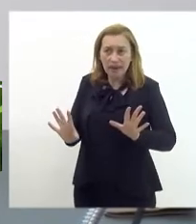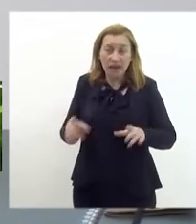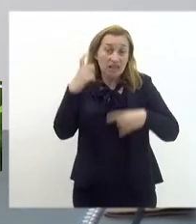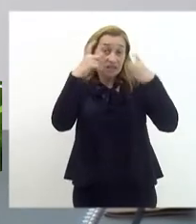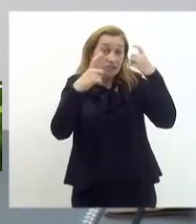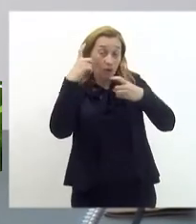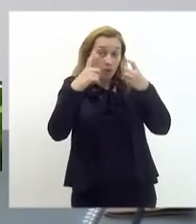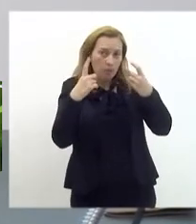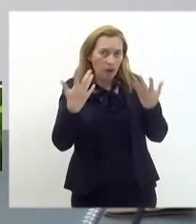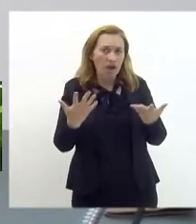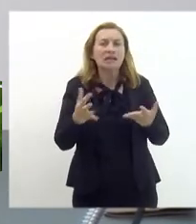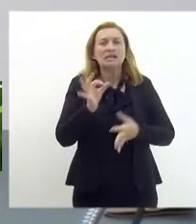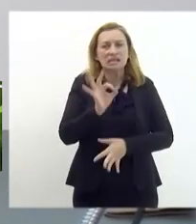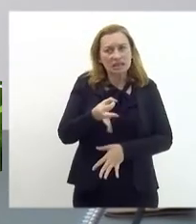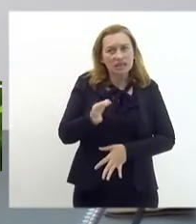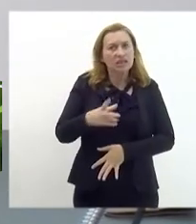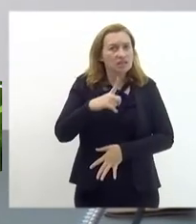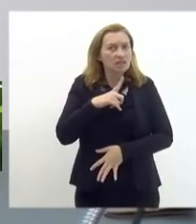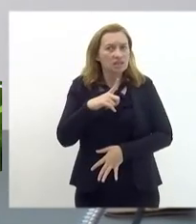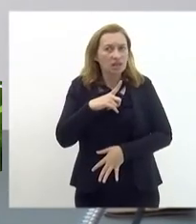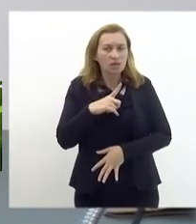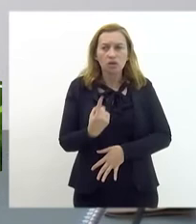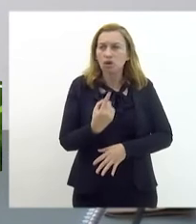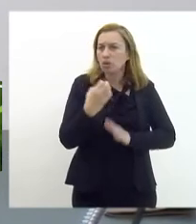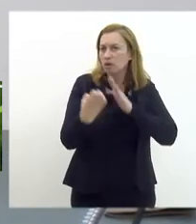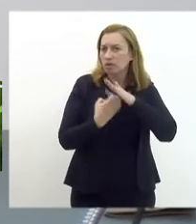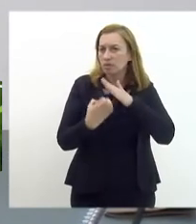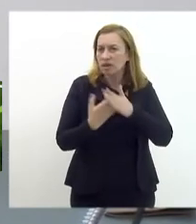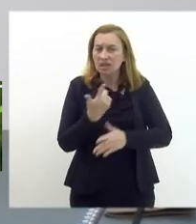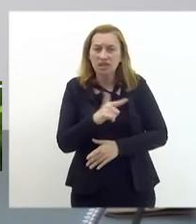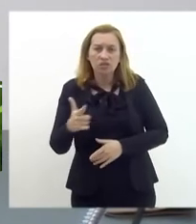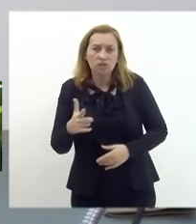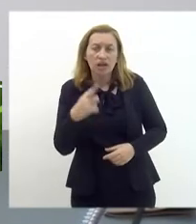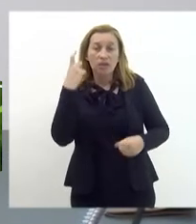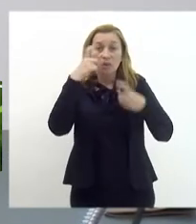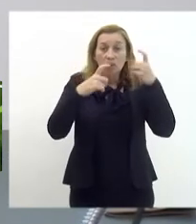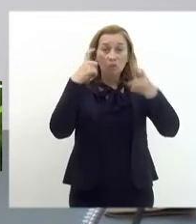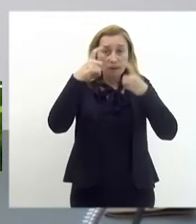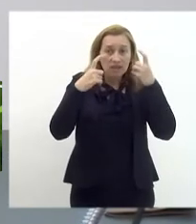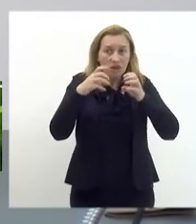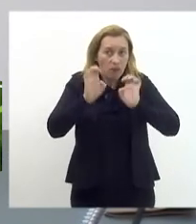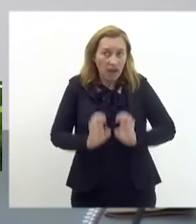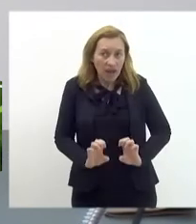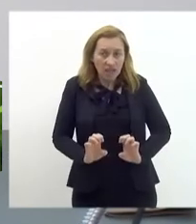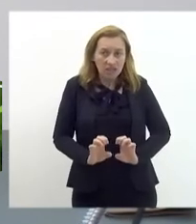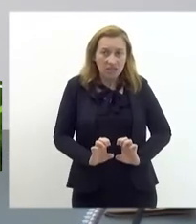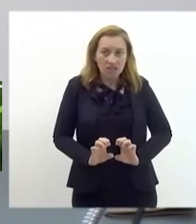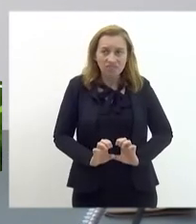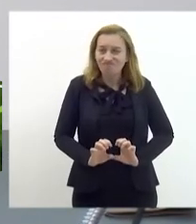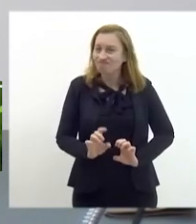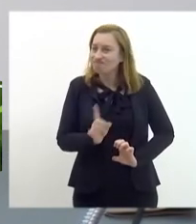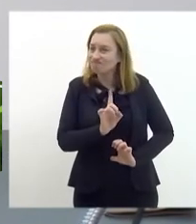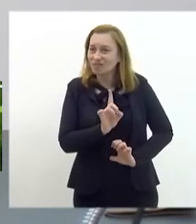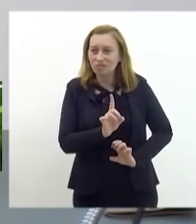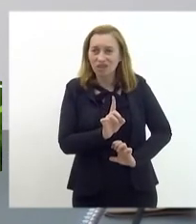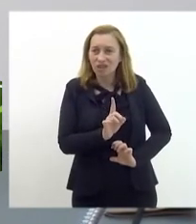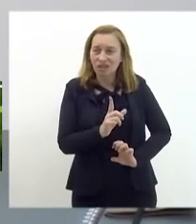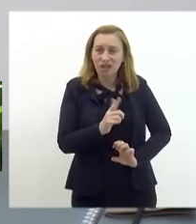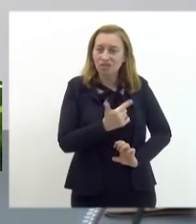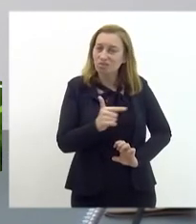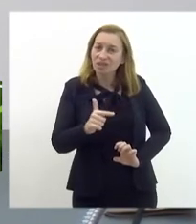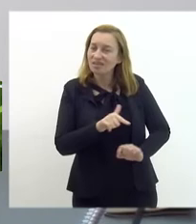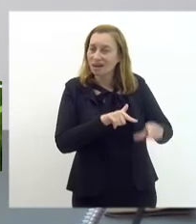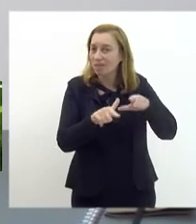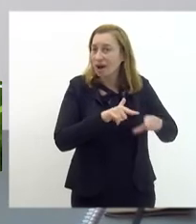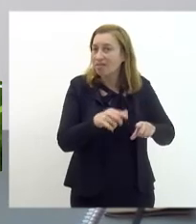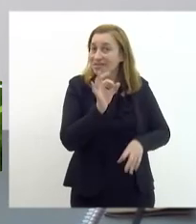preocupar, assim, eu tenho absoluta certeza que uma empresa que não tem uma preocupação ética também não está gerando posto de trabalho, com